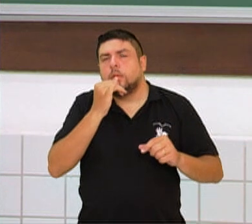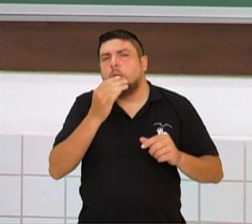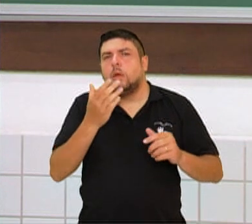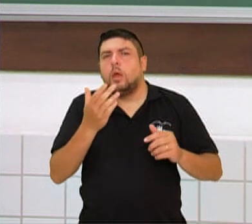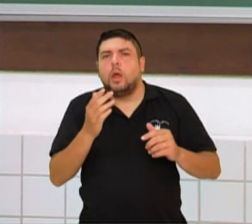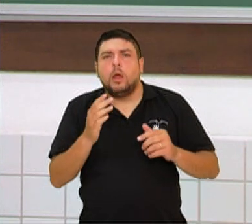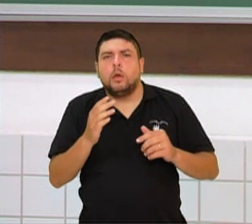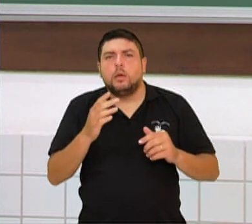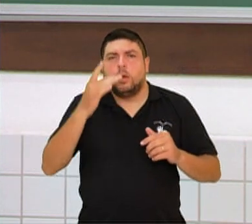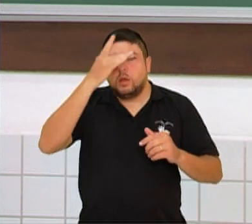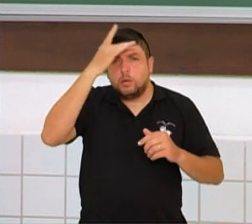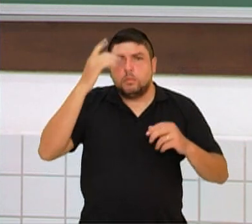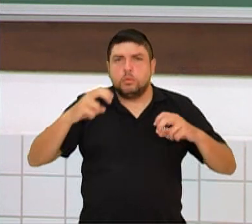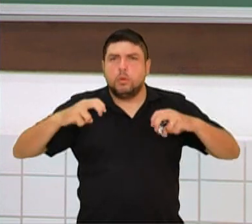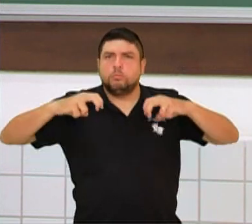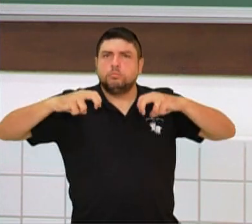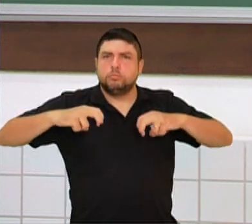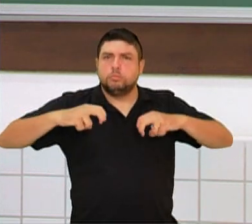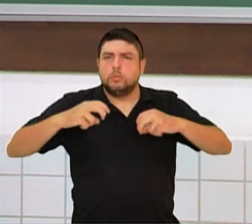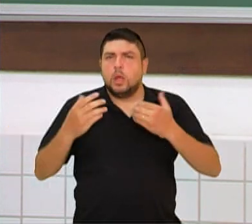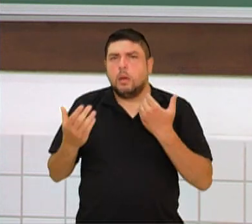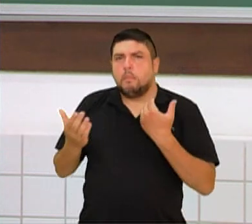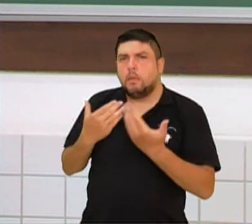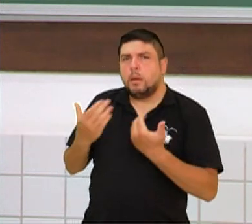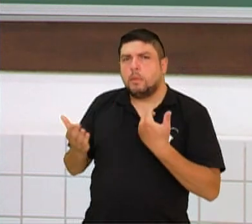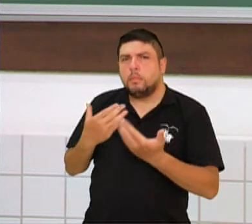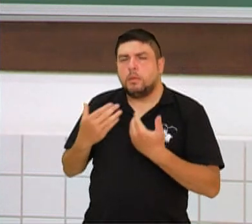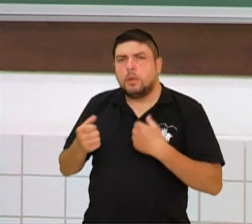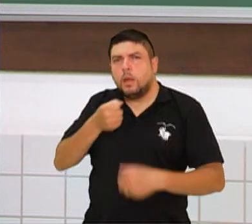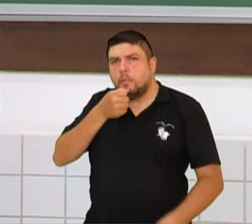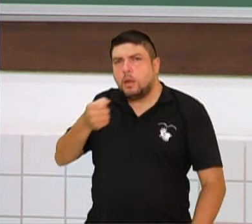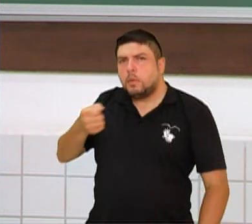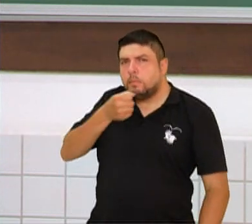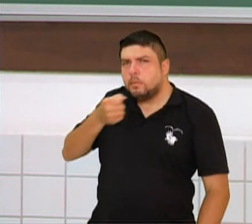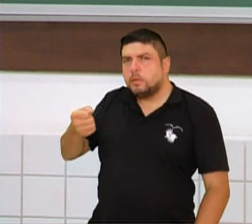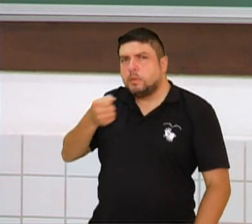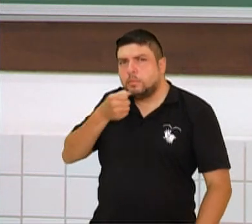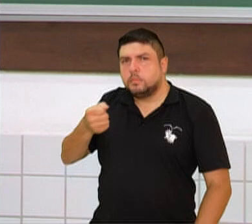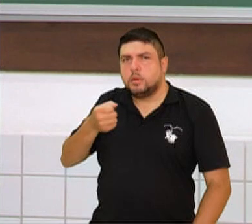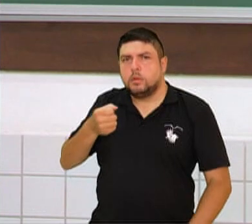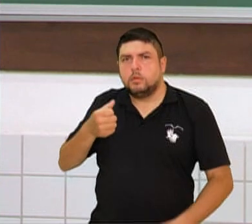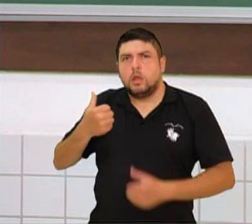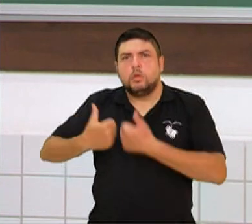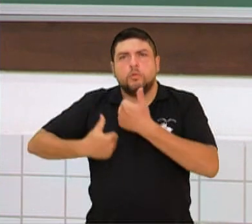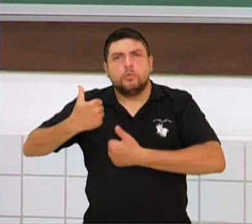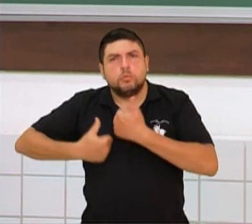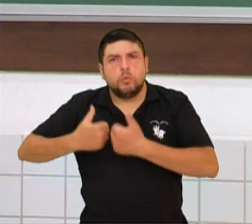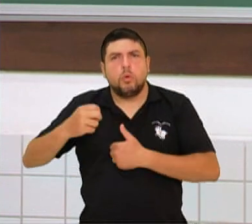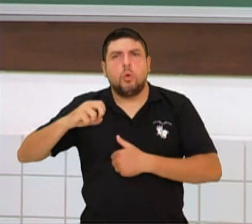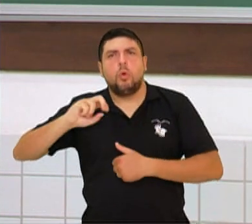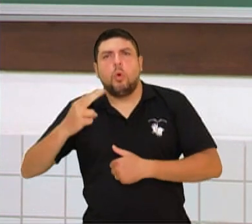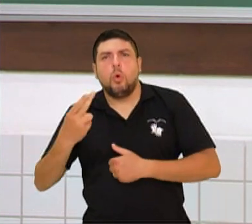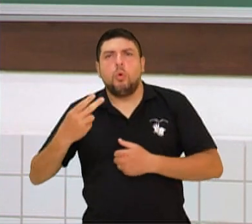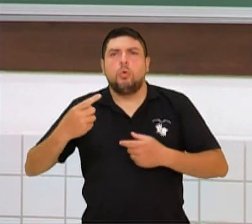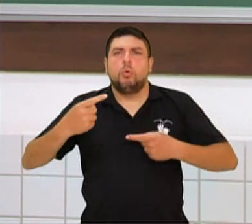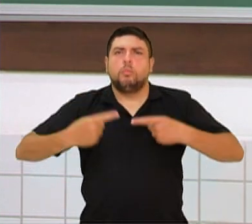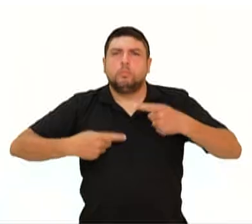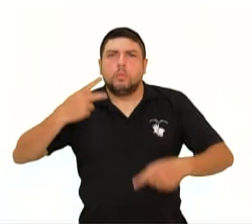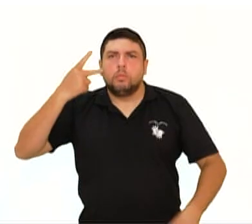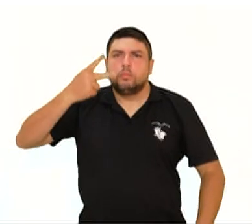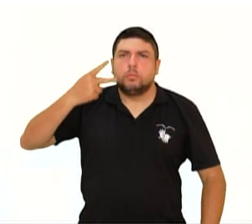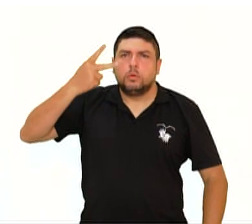um entrevistador entrevistando alguém, ou um jogador de futebol, ou um político. Então sempre ali